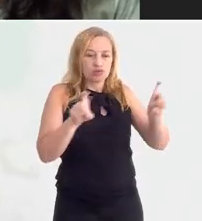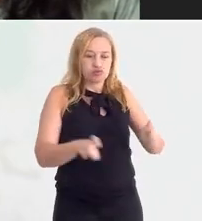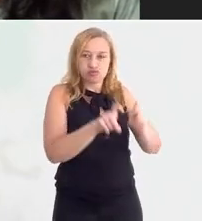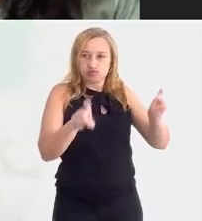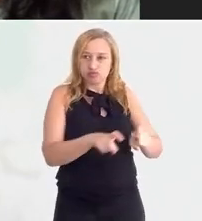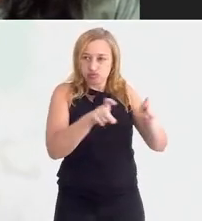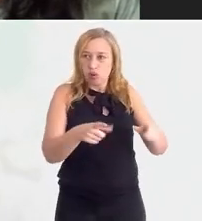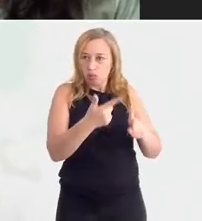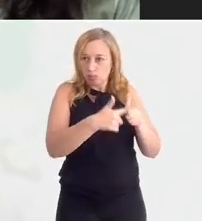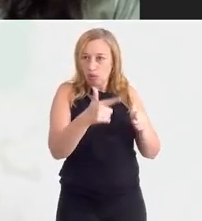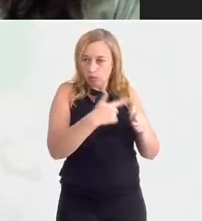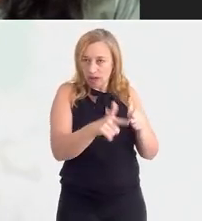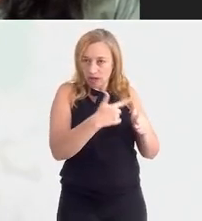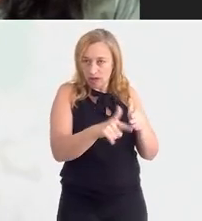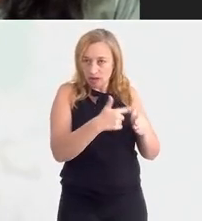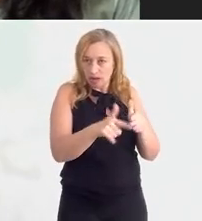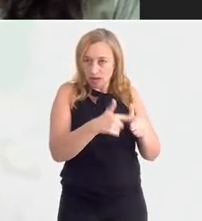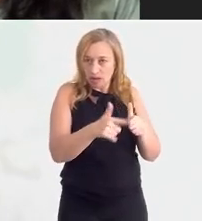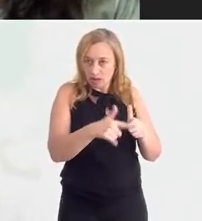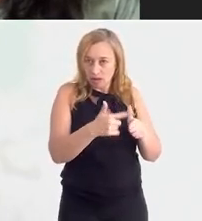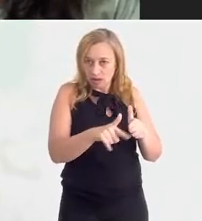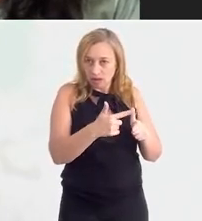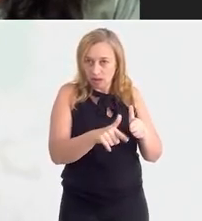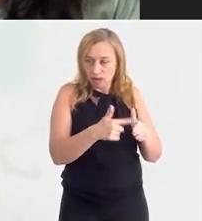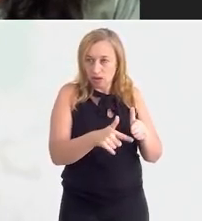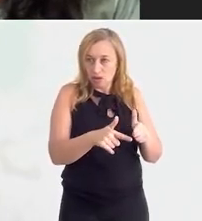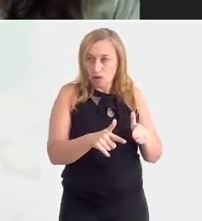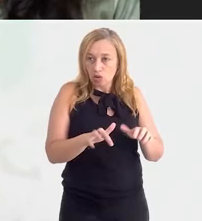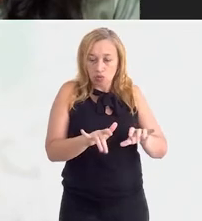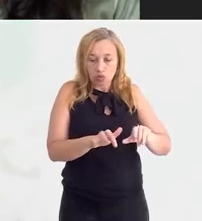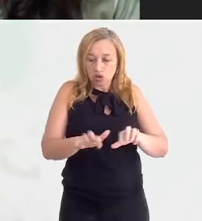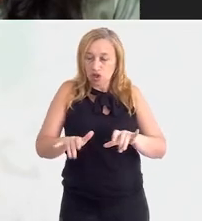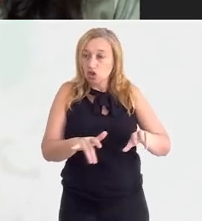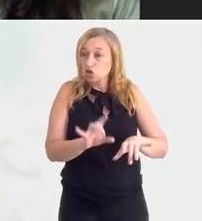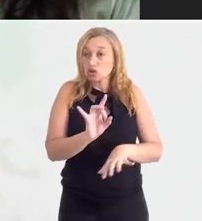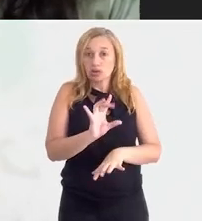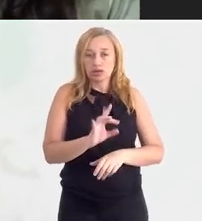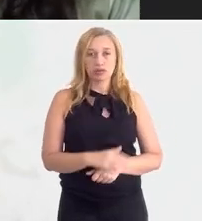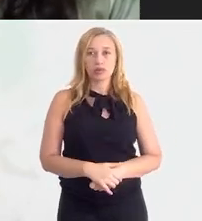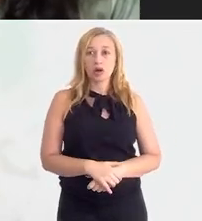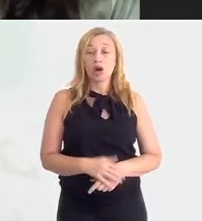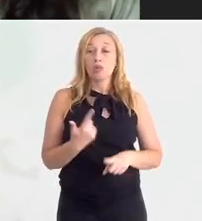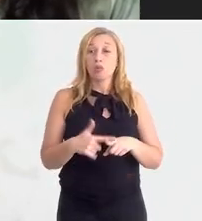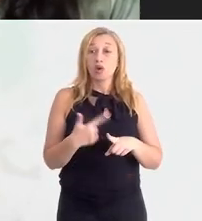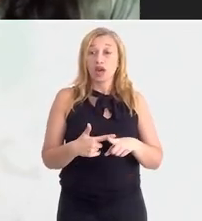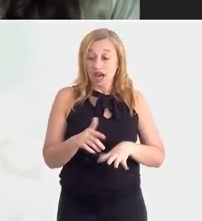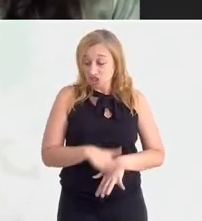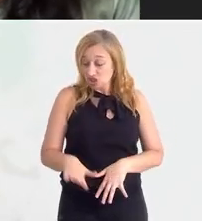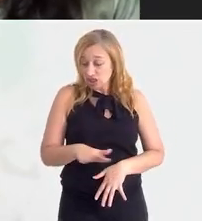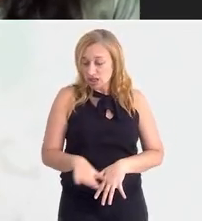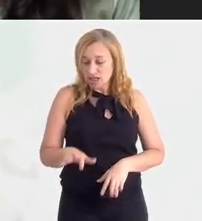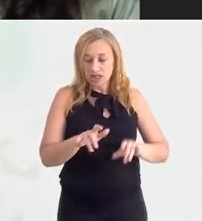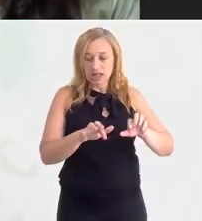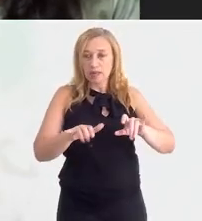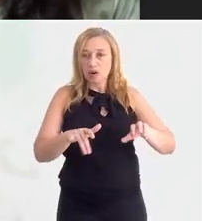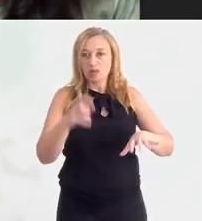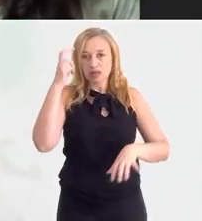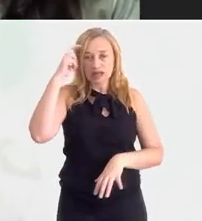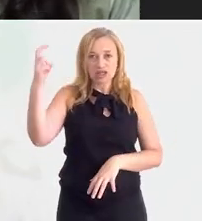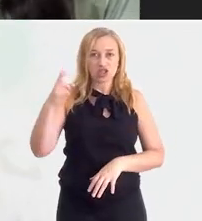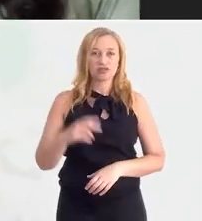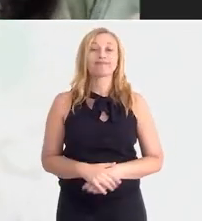meu filho rindo, os dedos consertam sozinhos. Porque, no caso das crianças, os dedos são inteligentes.